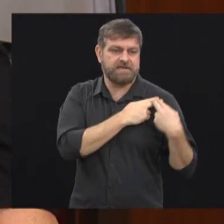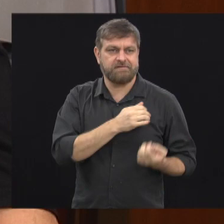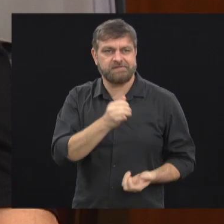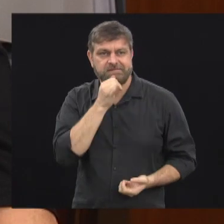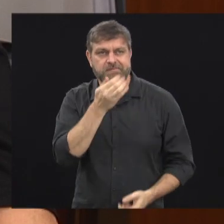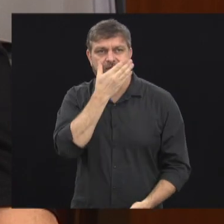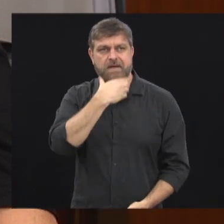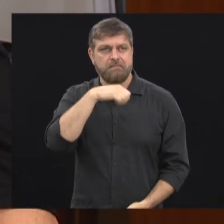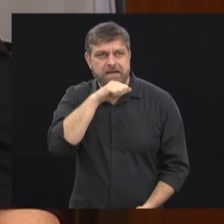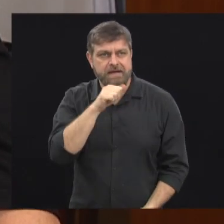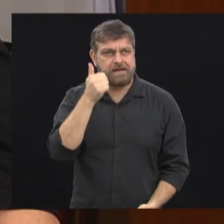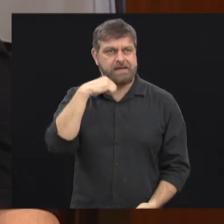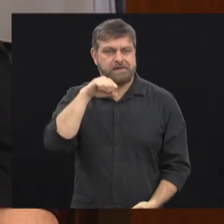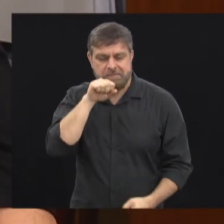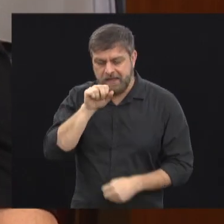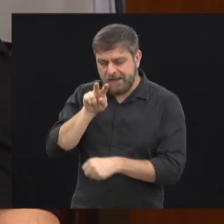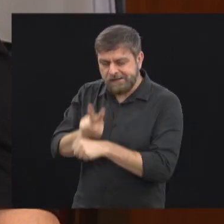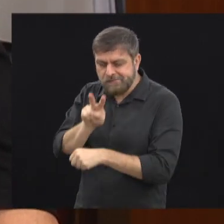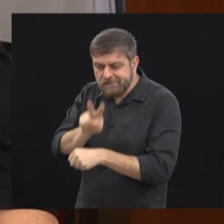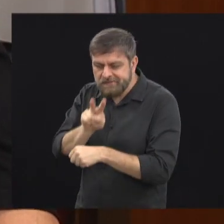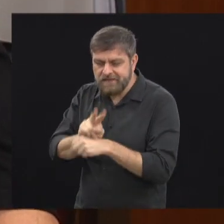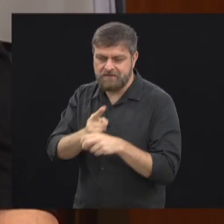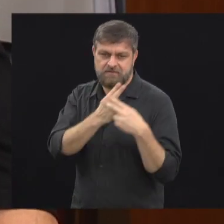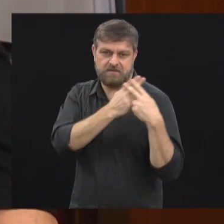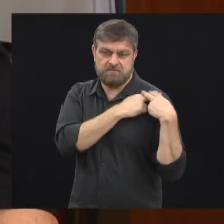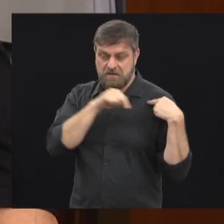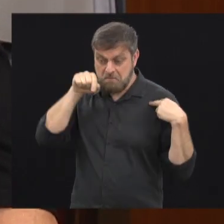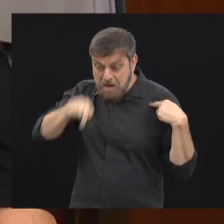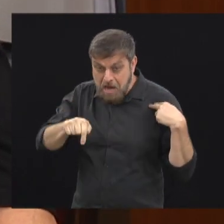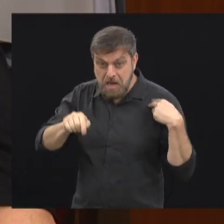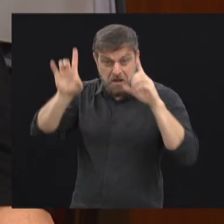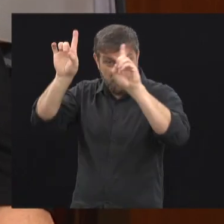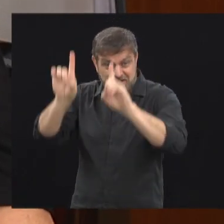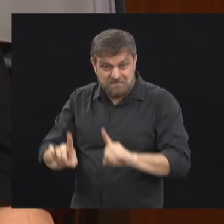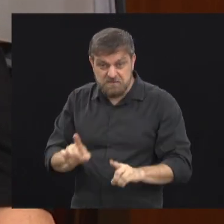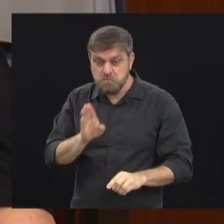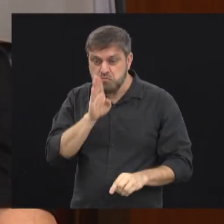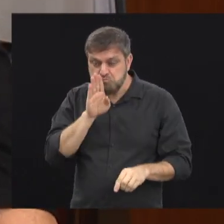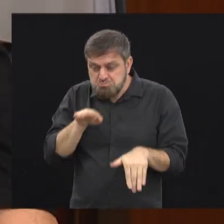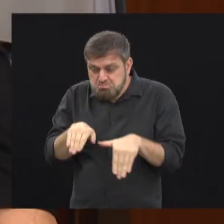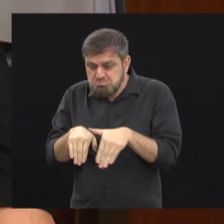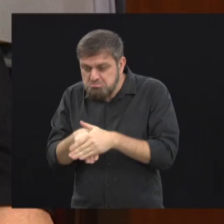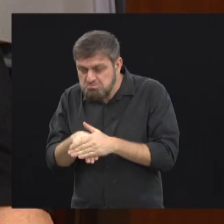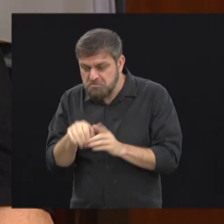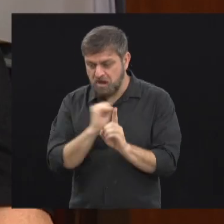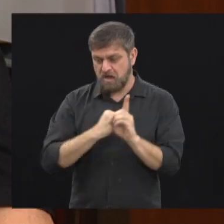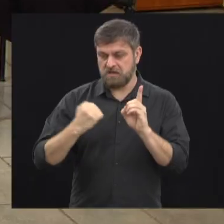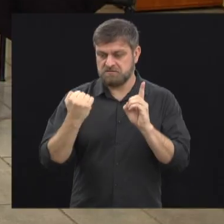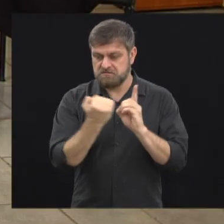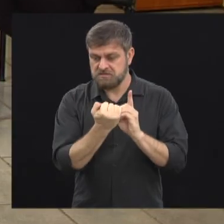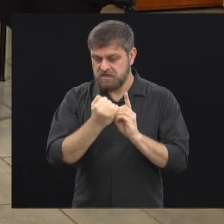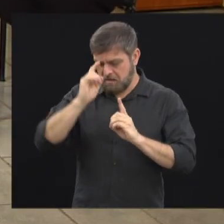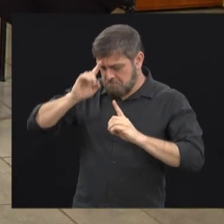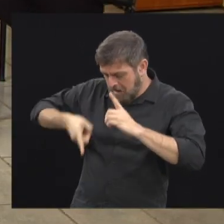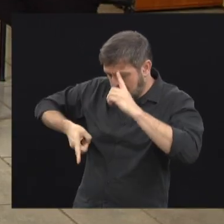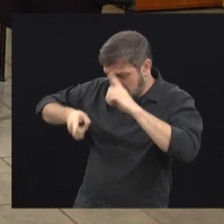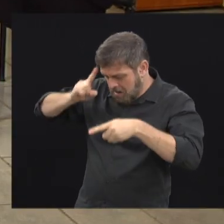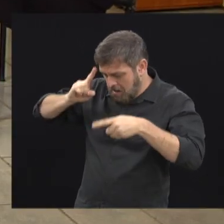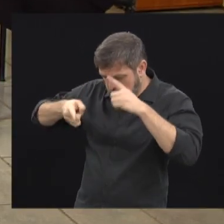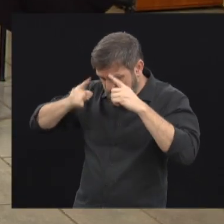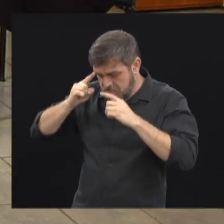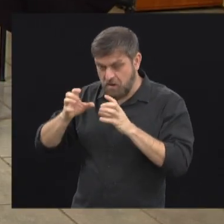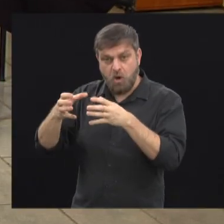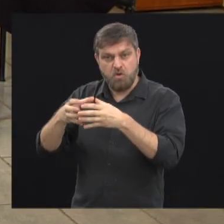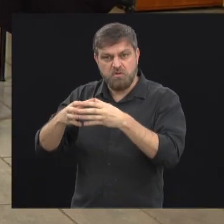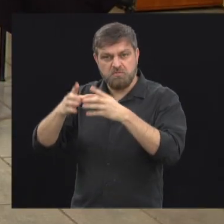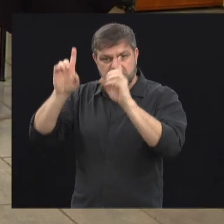eram os responsáveis, a sociedade em geral falava por eles, né?